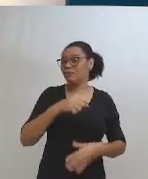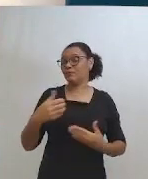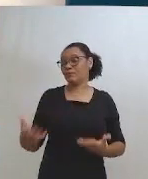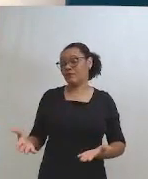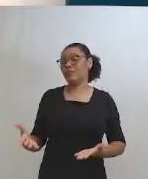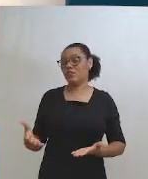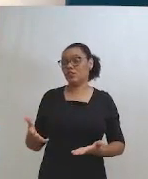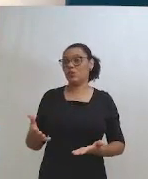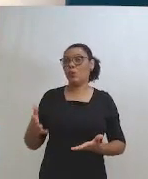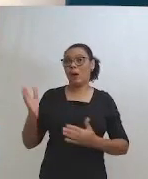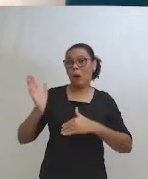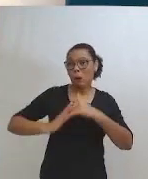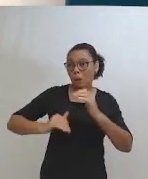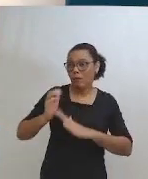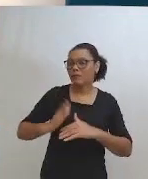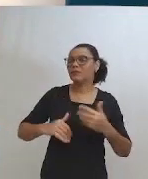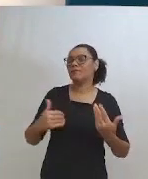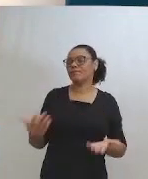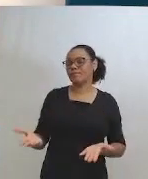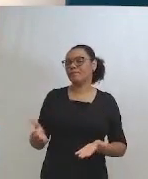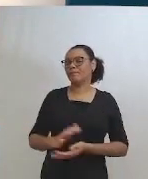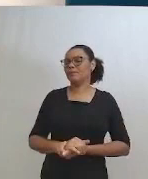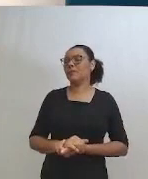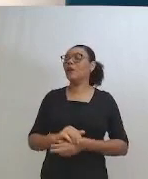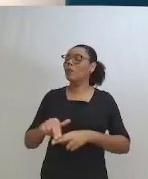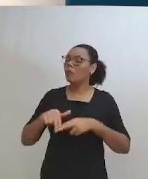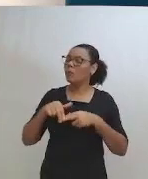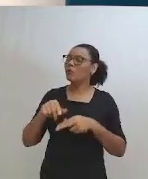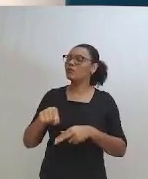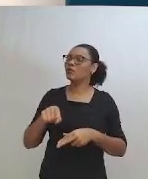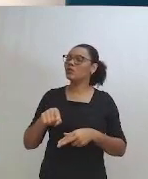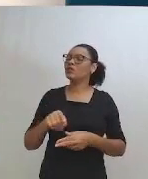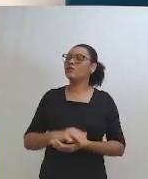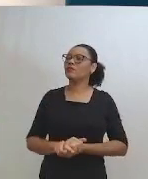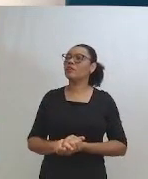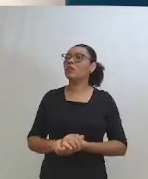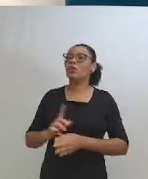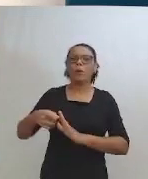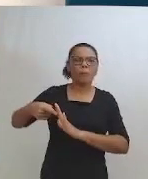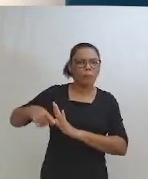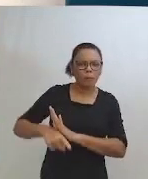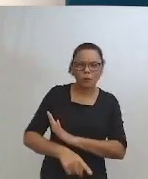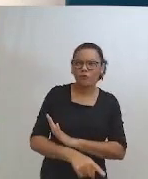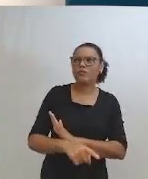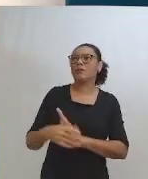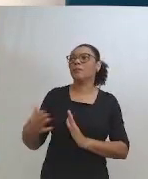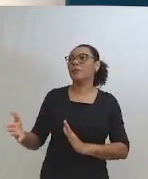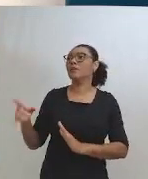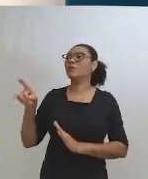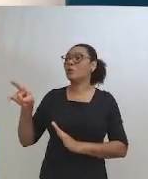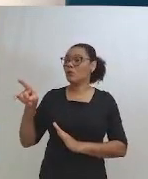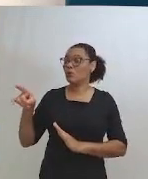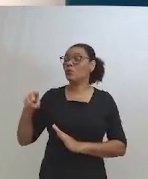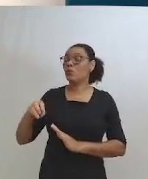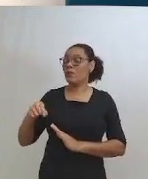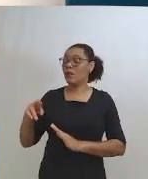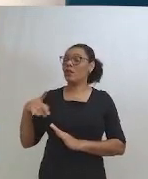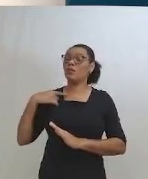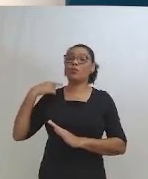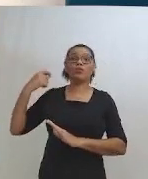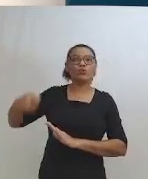pronúncia por conta do aprofundamento da causa, do mérito da causa, pelo nobre juiz em